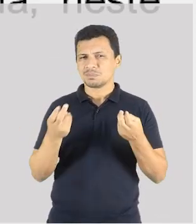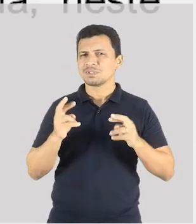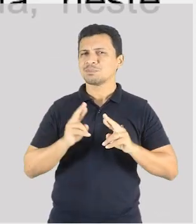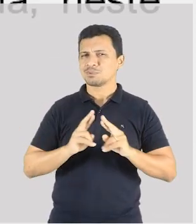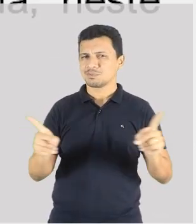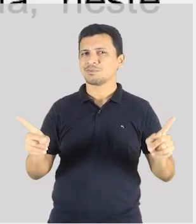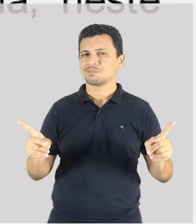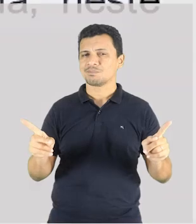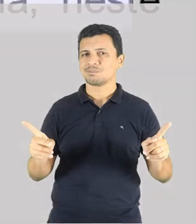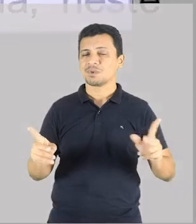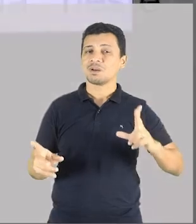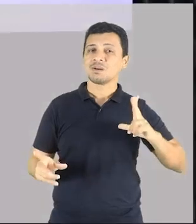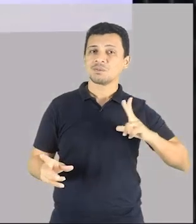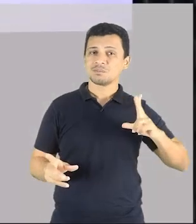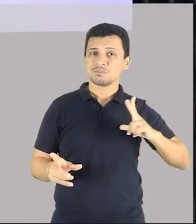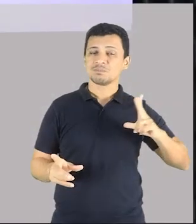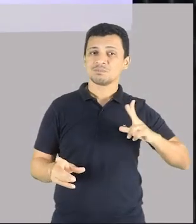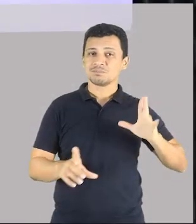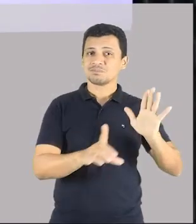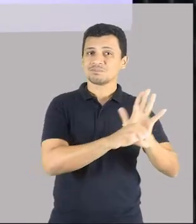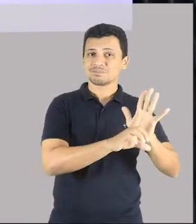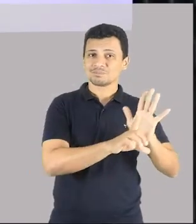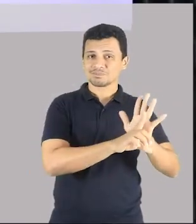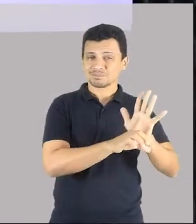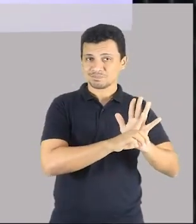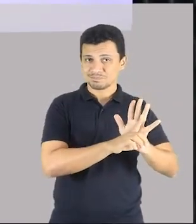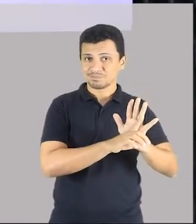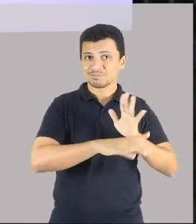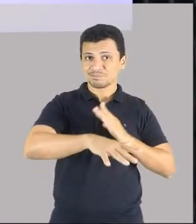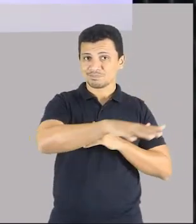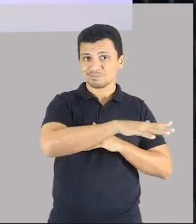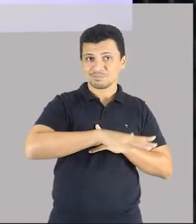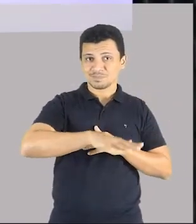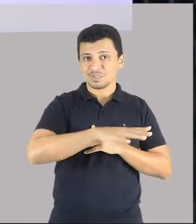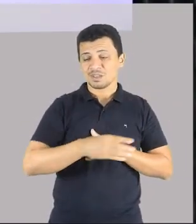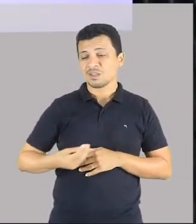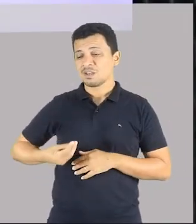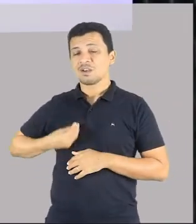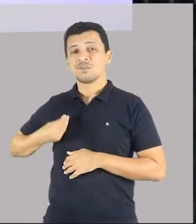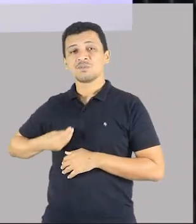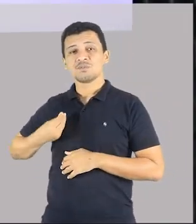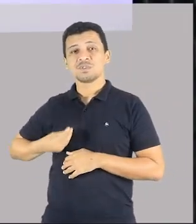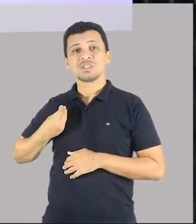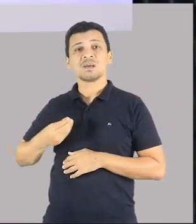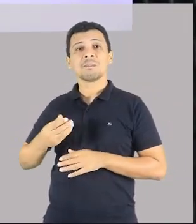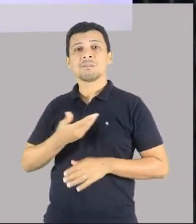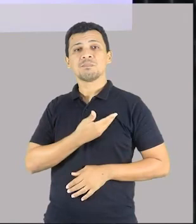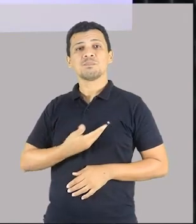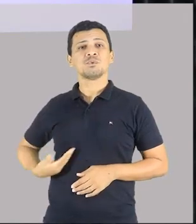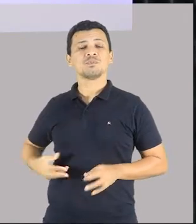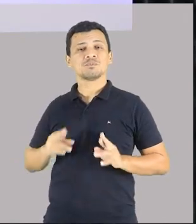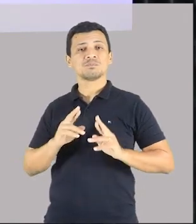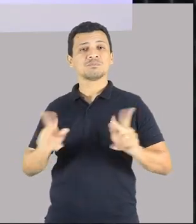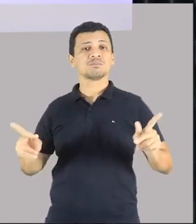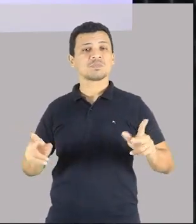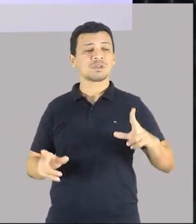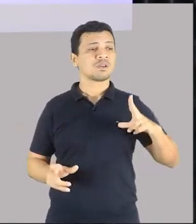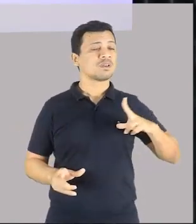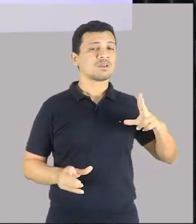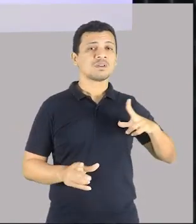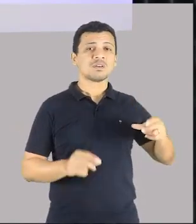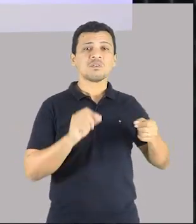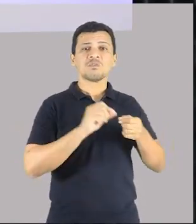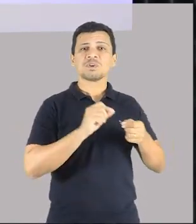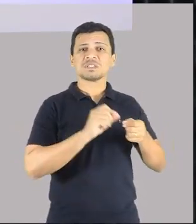diferenciação entre o princípio da legalidade para a vida privada e para a vida pública. Enquanto a privada pode fazer o